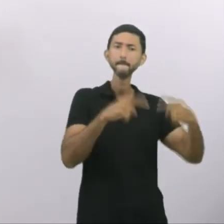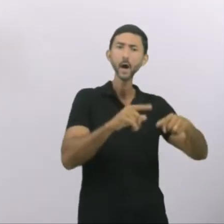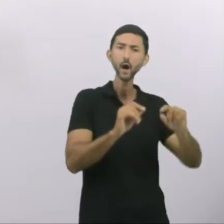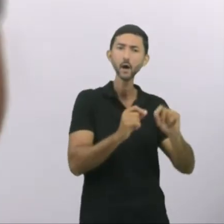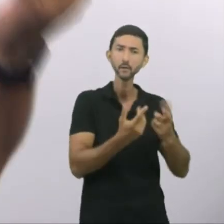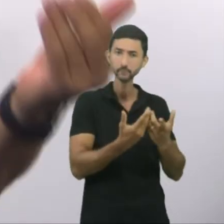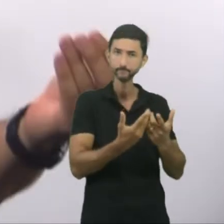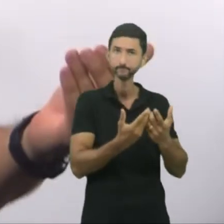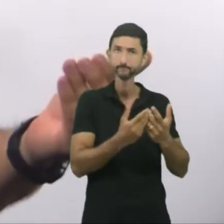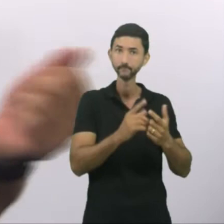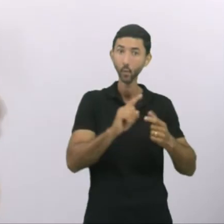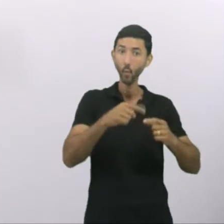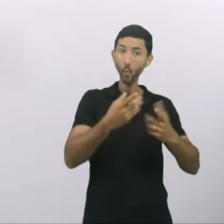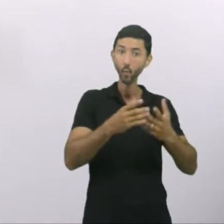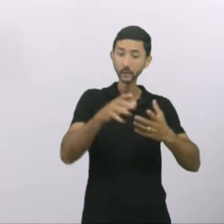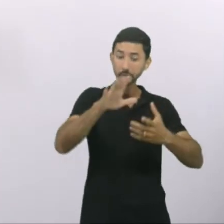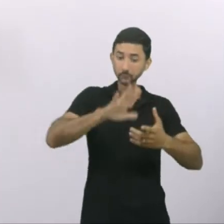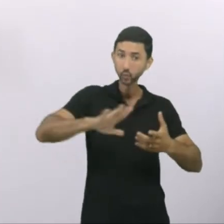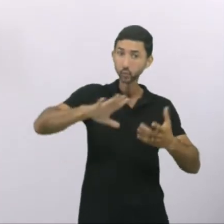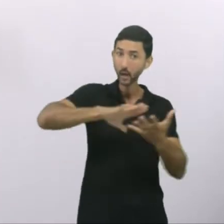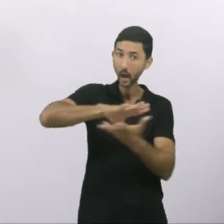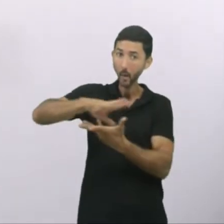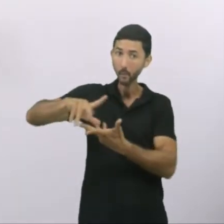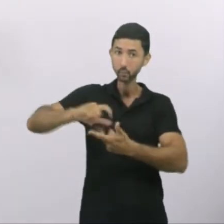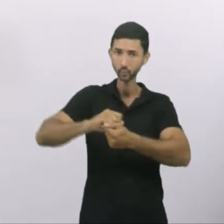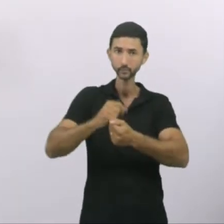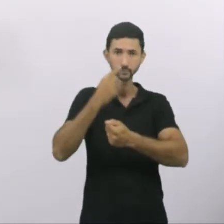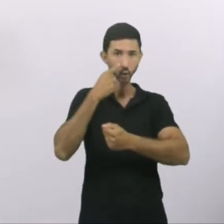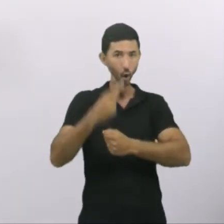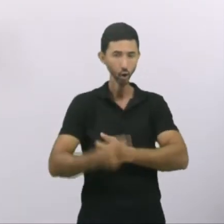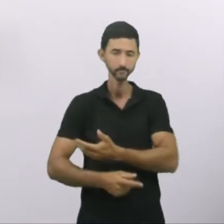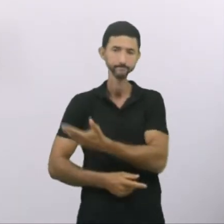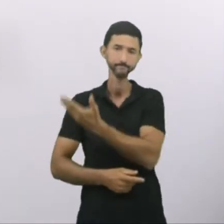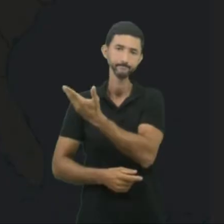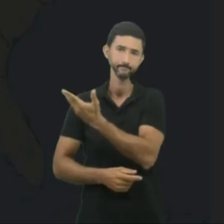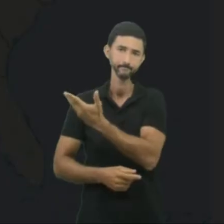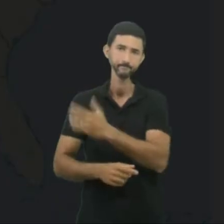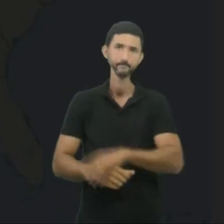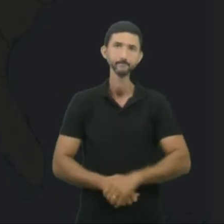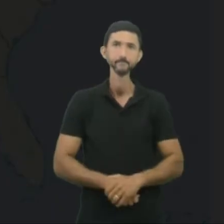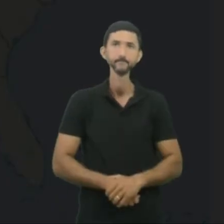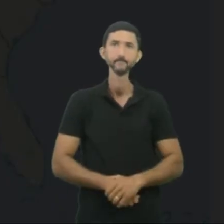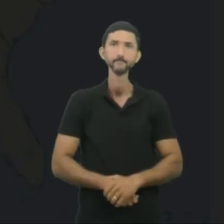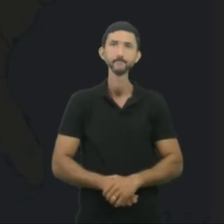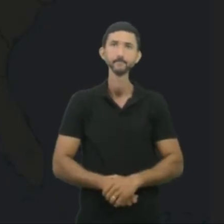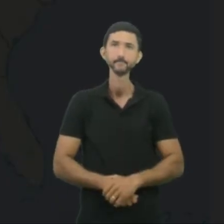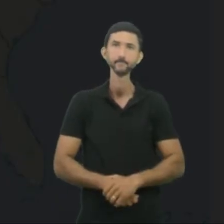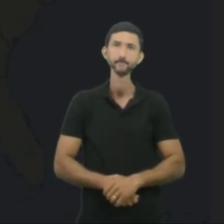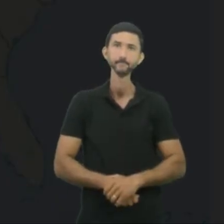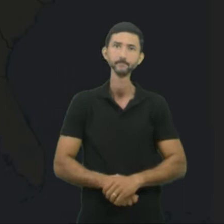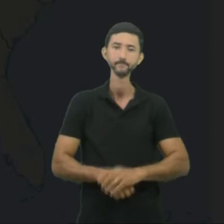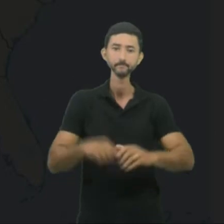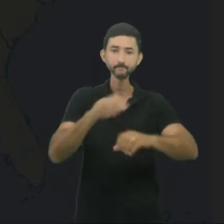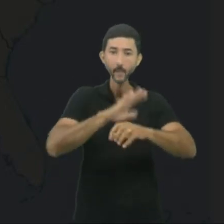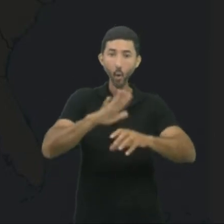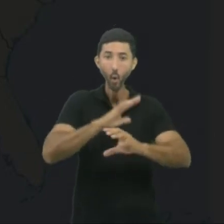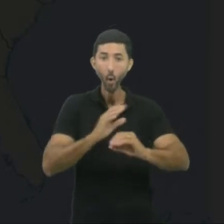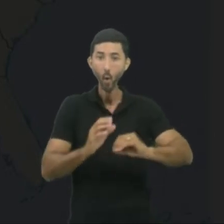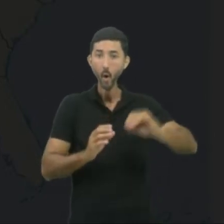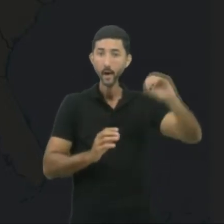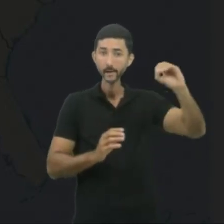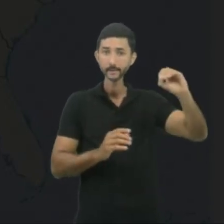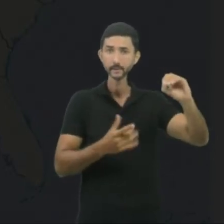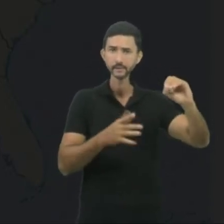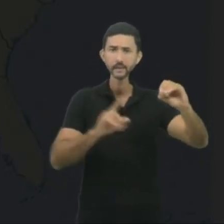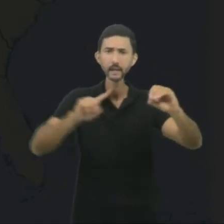competitiva frente ao mundo. Então vamos ver as informações da região oeste dos Estados Unidos. Depois